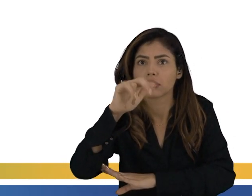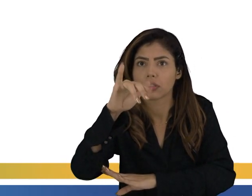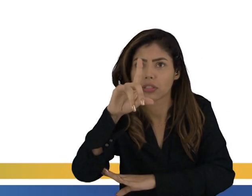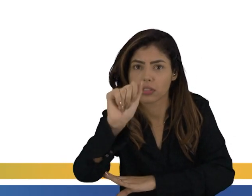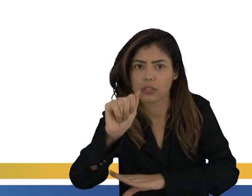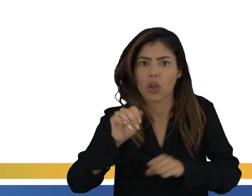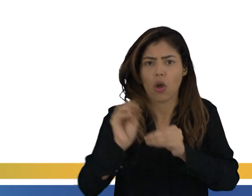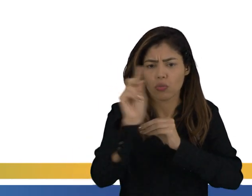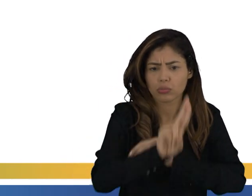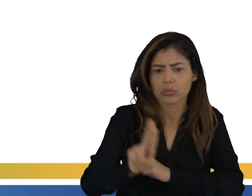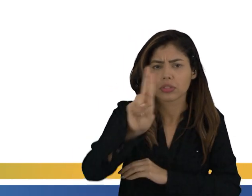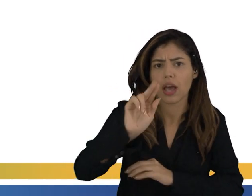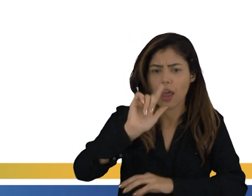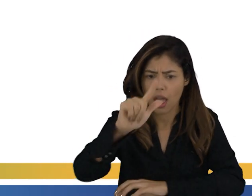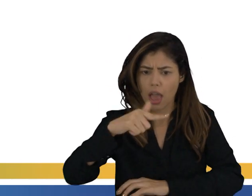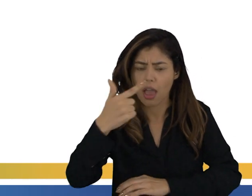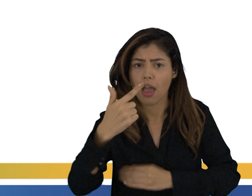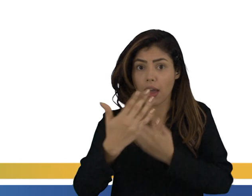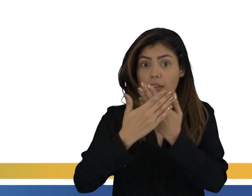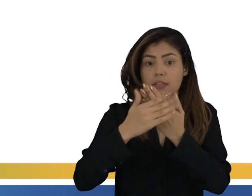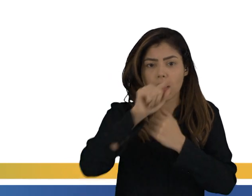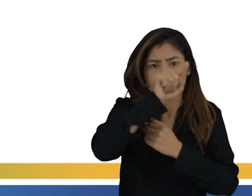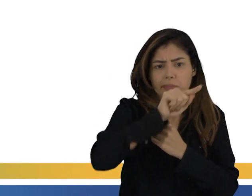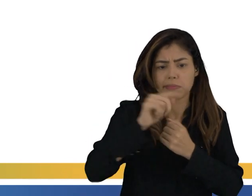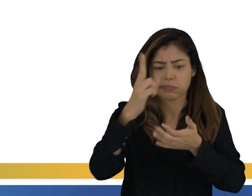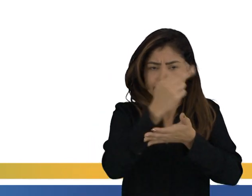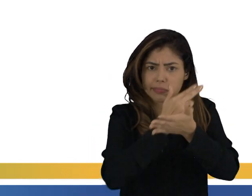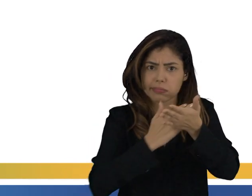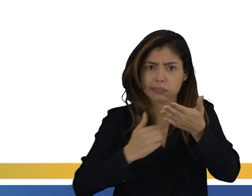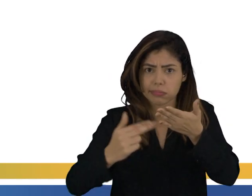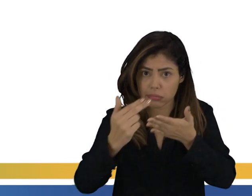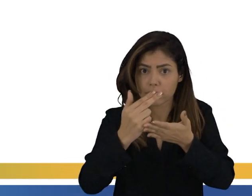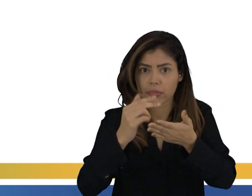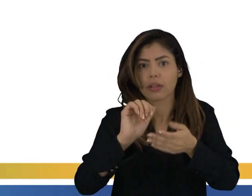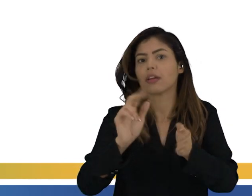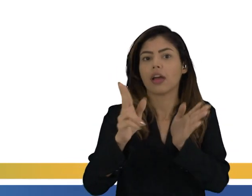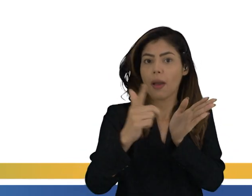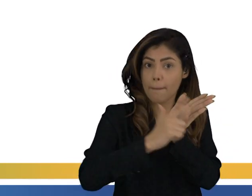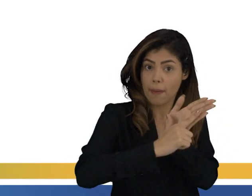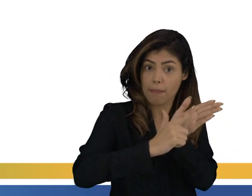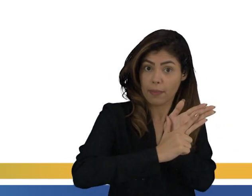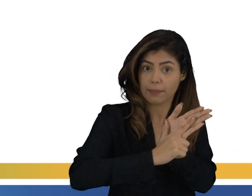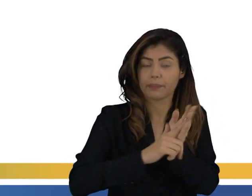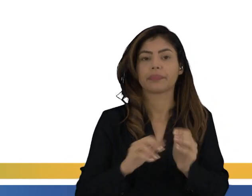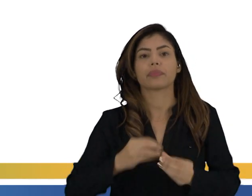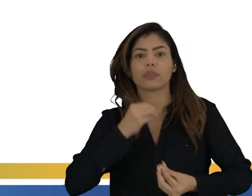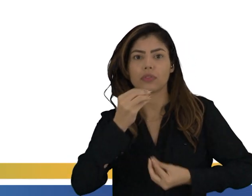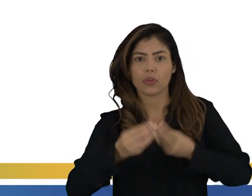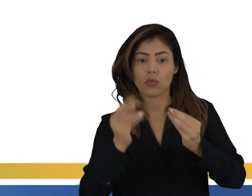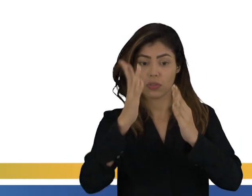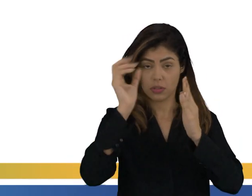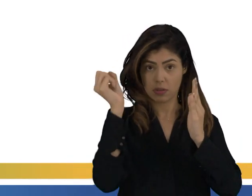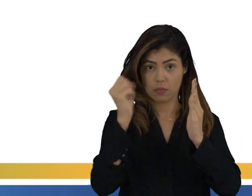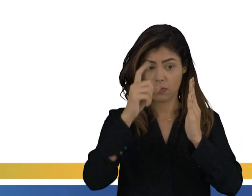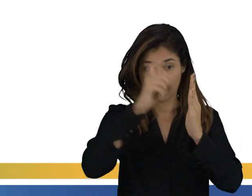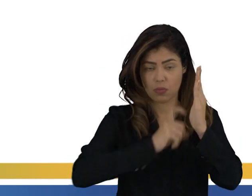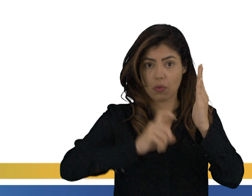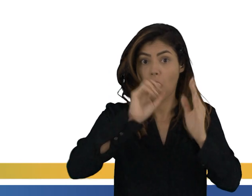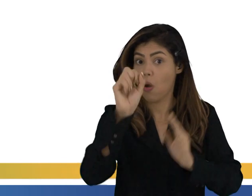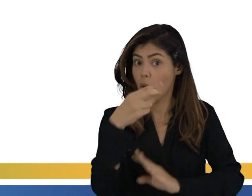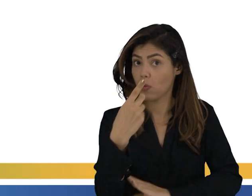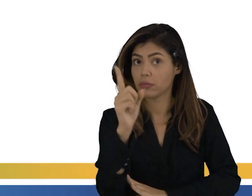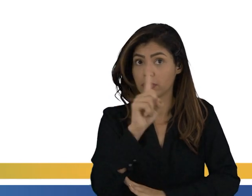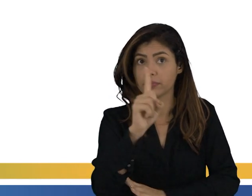um desenho através de corte ou perfuração em papel ou acetato, com uso de tinta aerosol ou